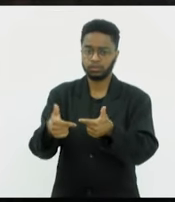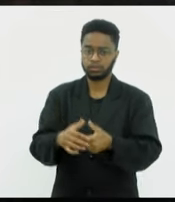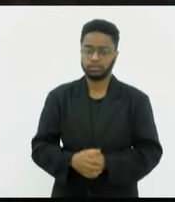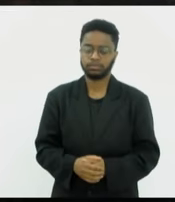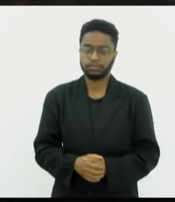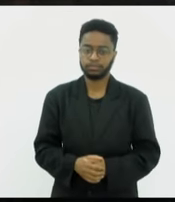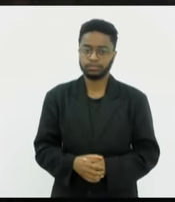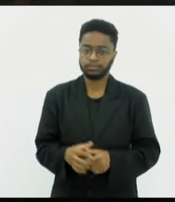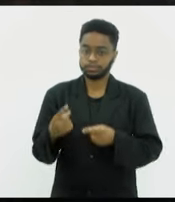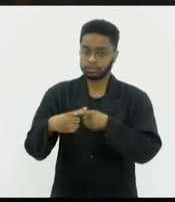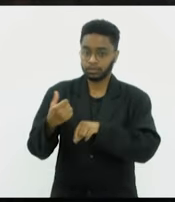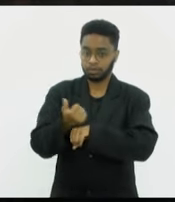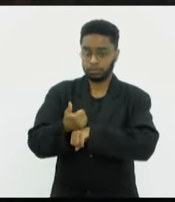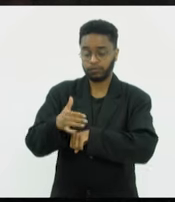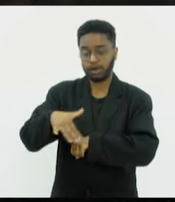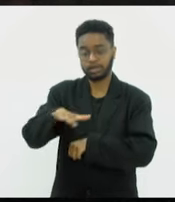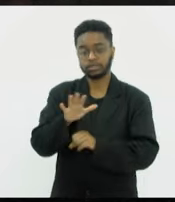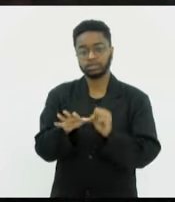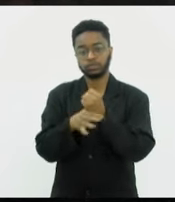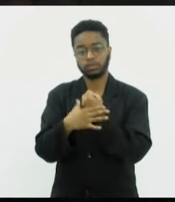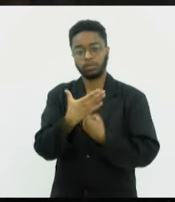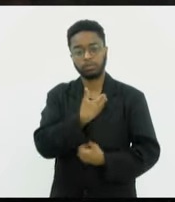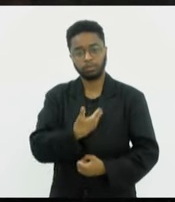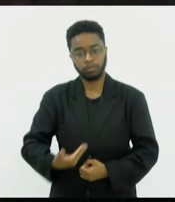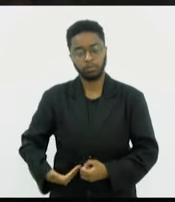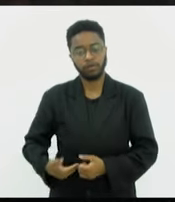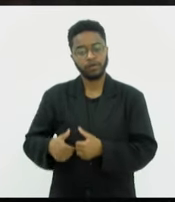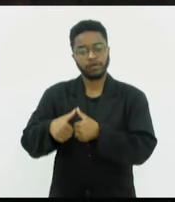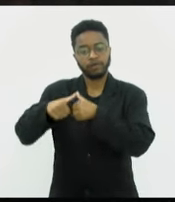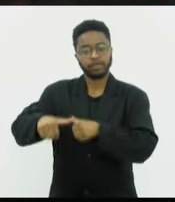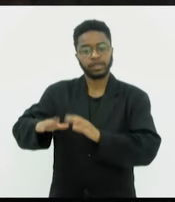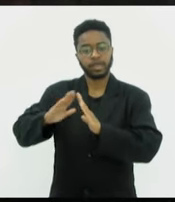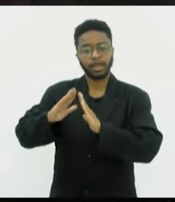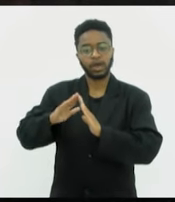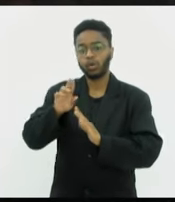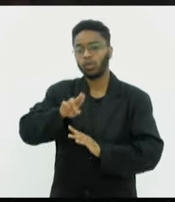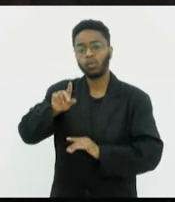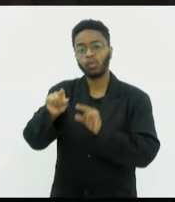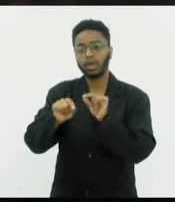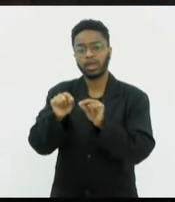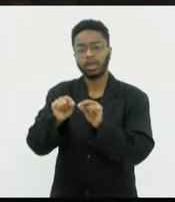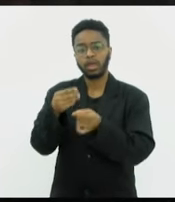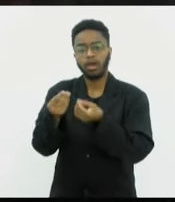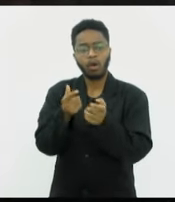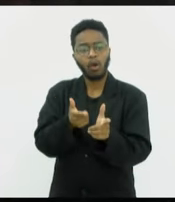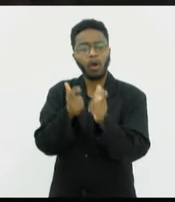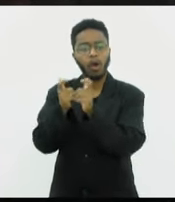Botar os profissionais da segurança pública em casa, o quê? De atiradeira? De 38?